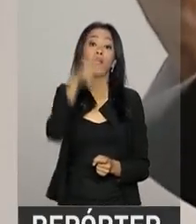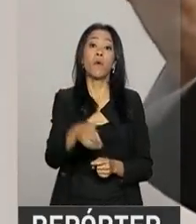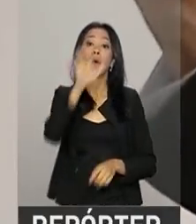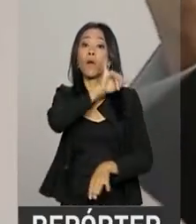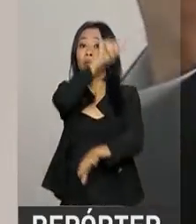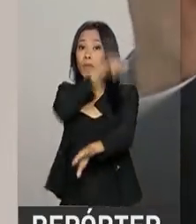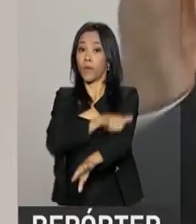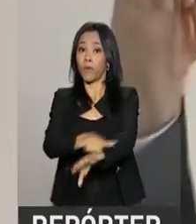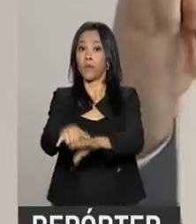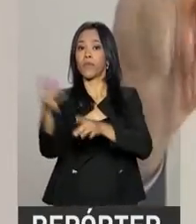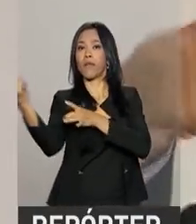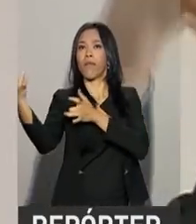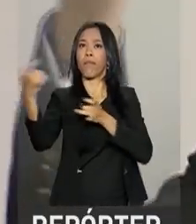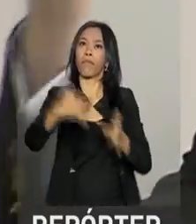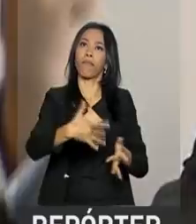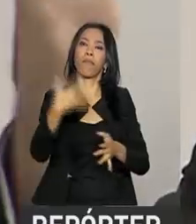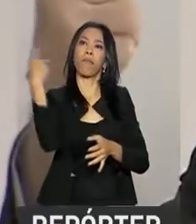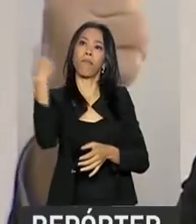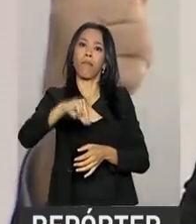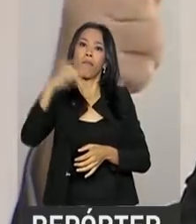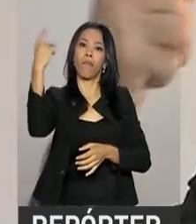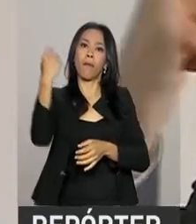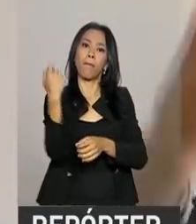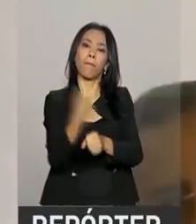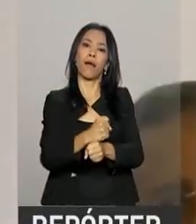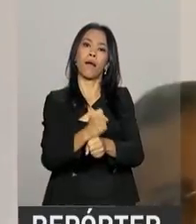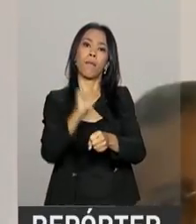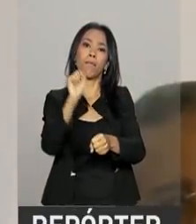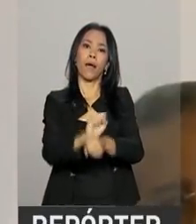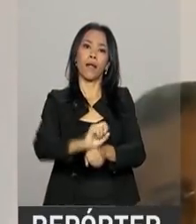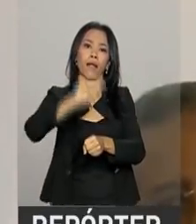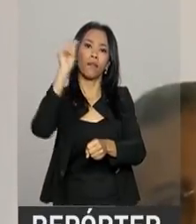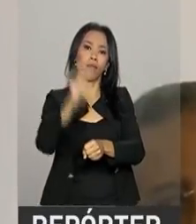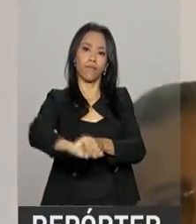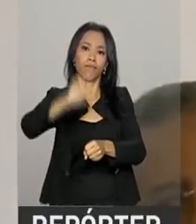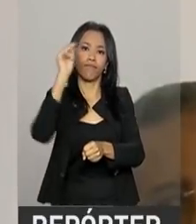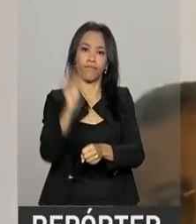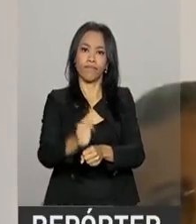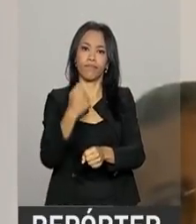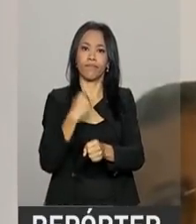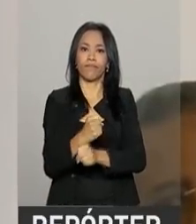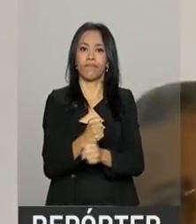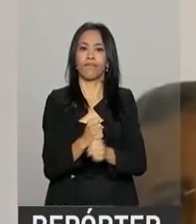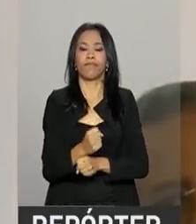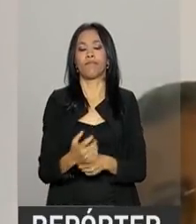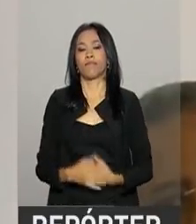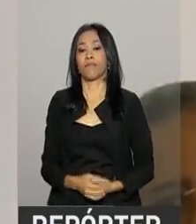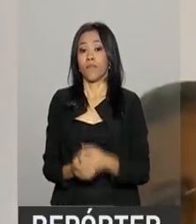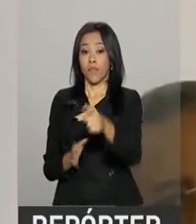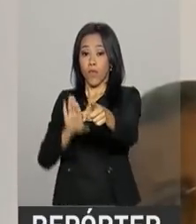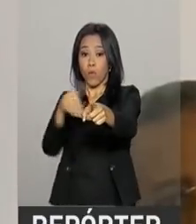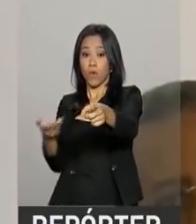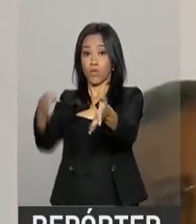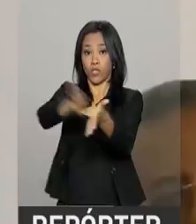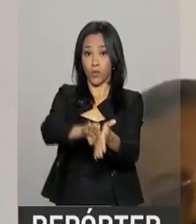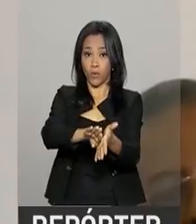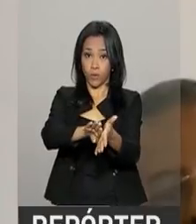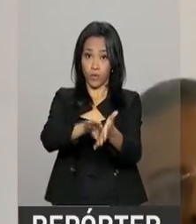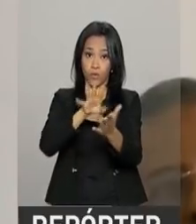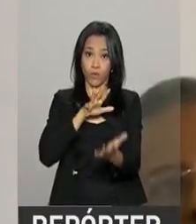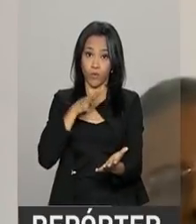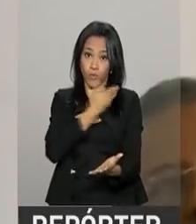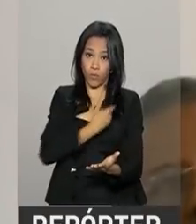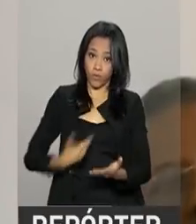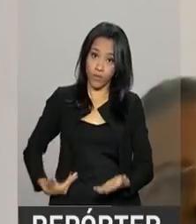que estava paralisado há mais de 15 anos. Quando cheguei ao governo, eu verifiquei algumas coisas fundamentais. Eu